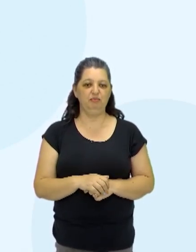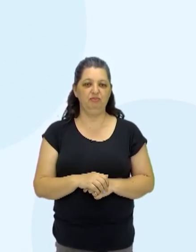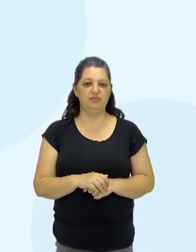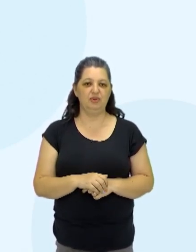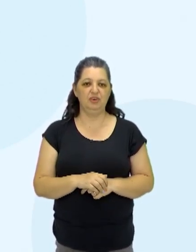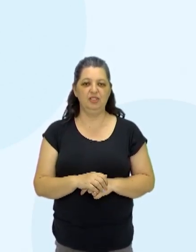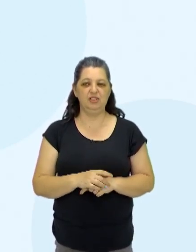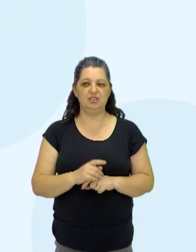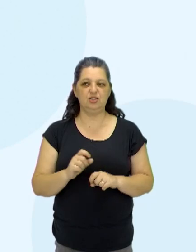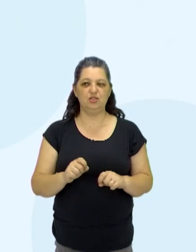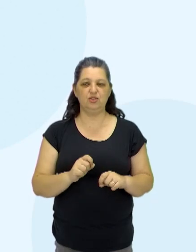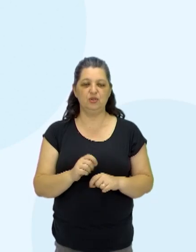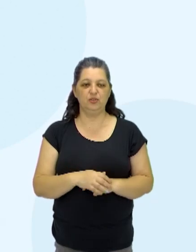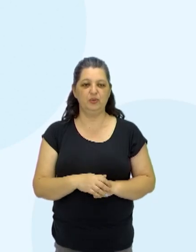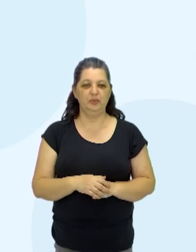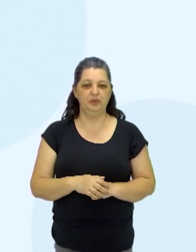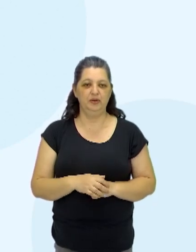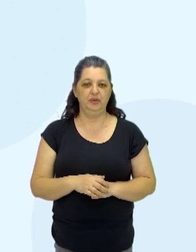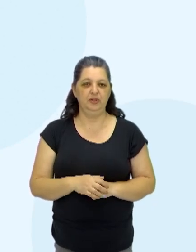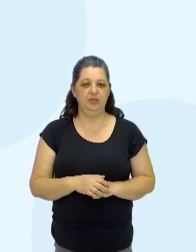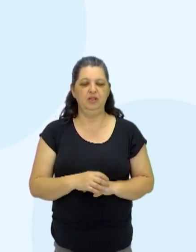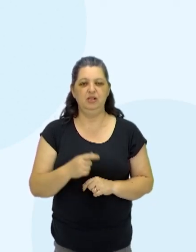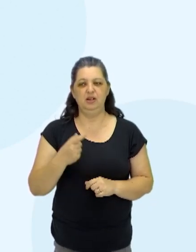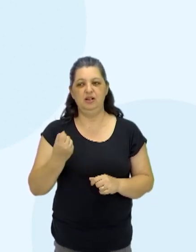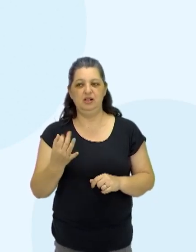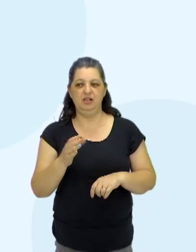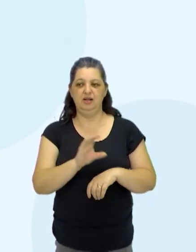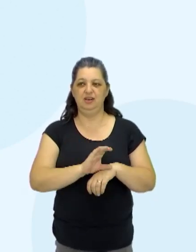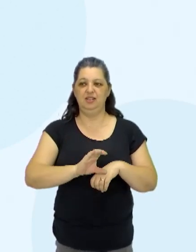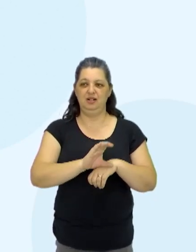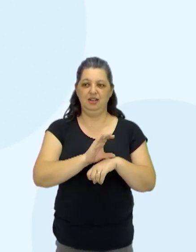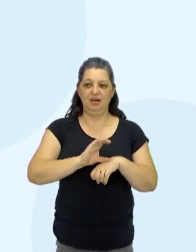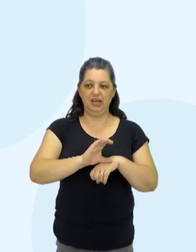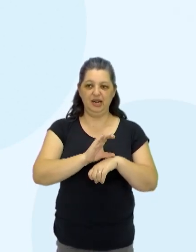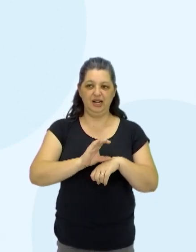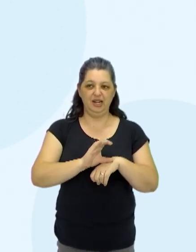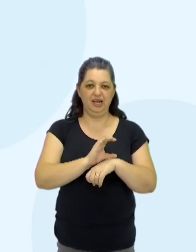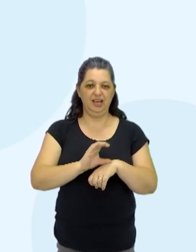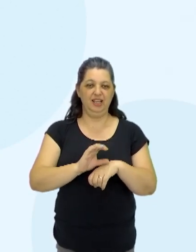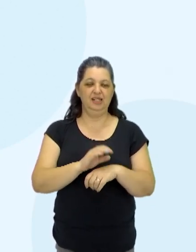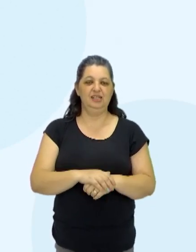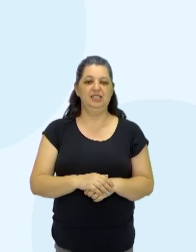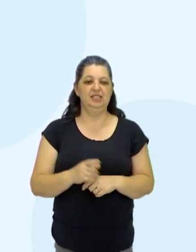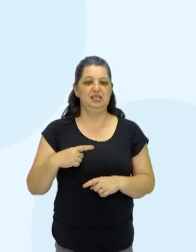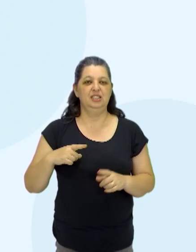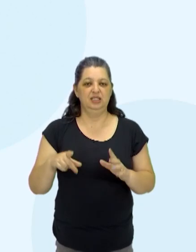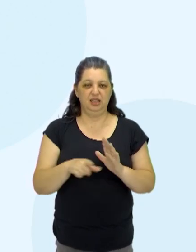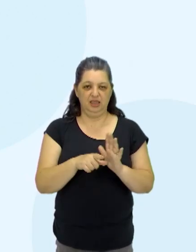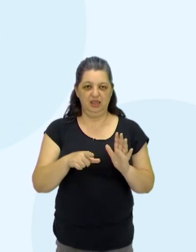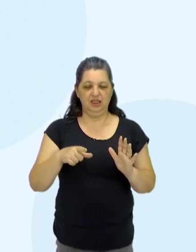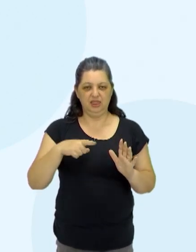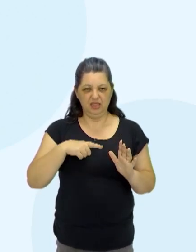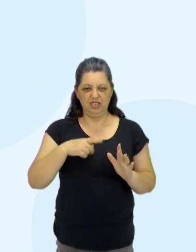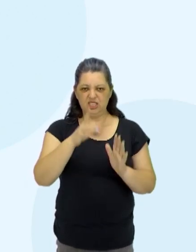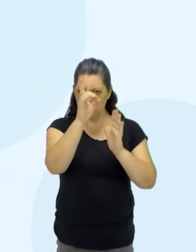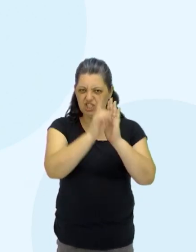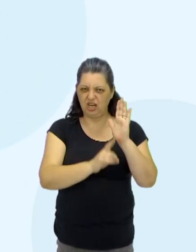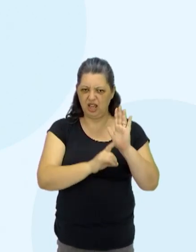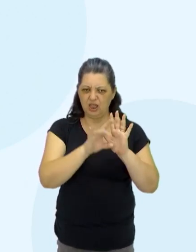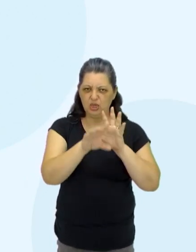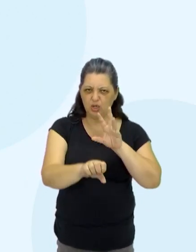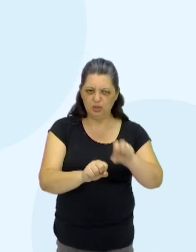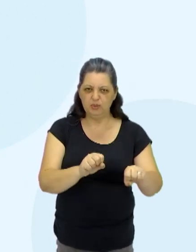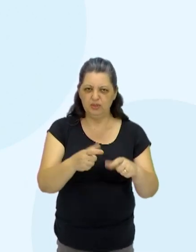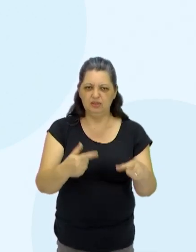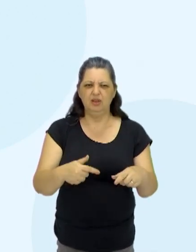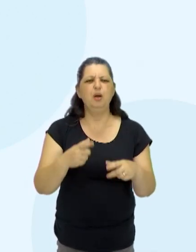isso também? Ora, se a Constituição diz que os quilombolas têm direito à posse, por que só